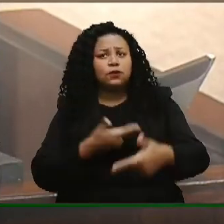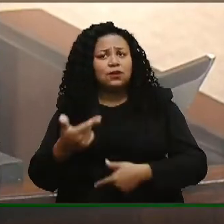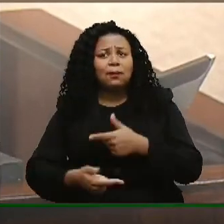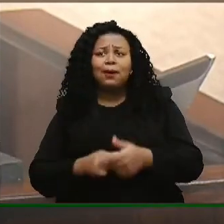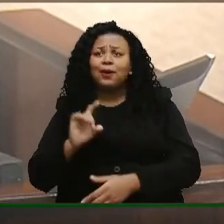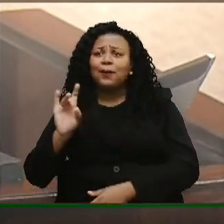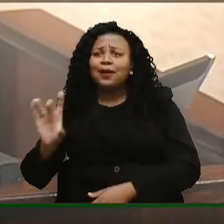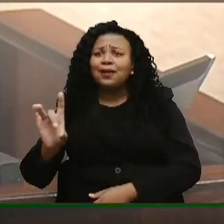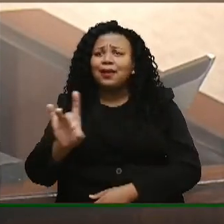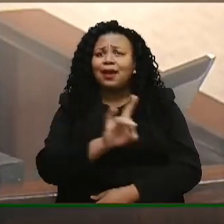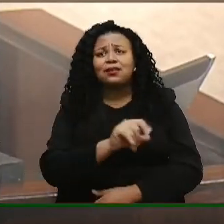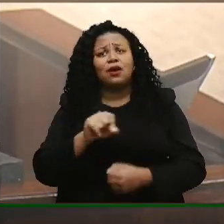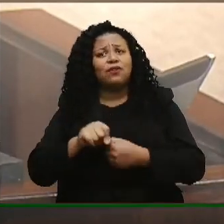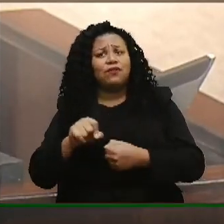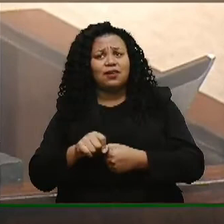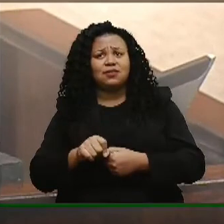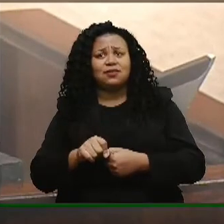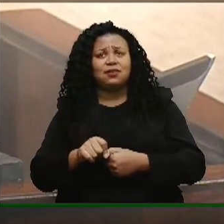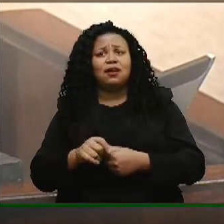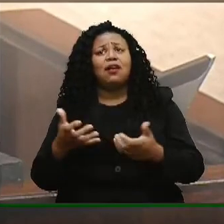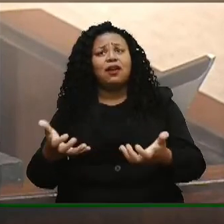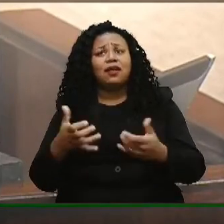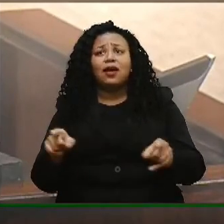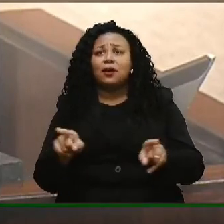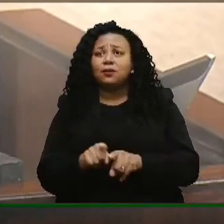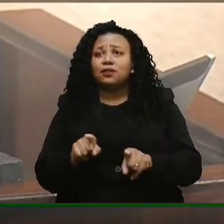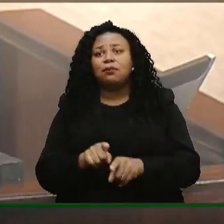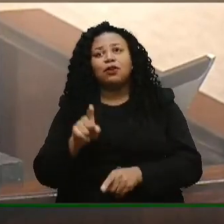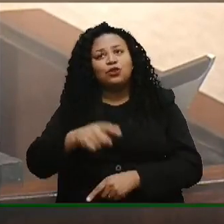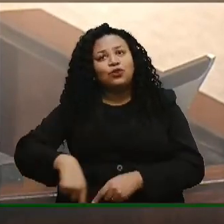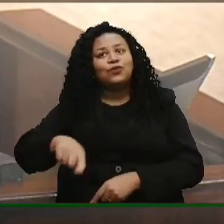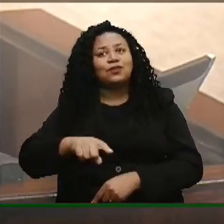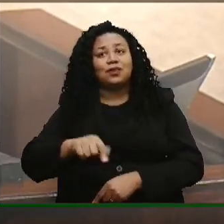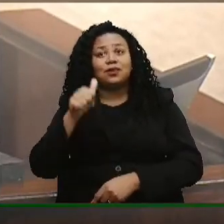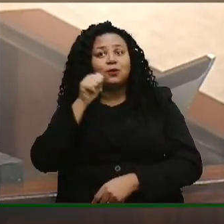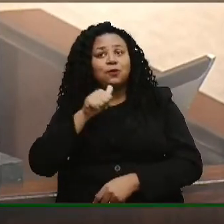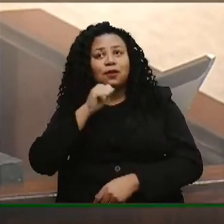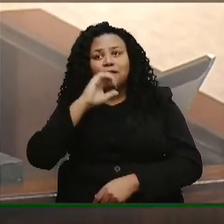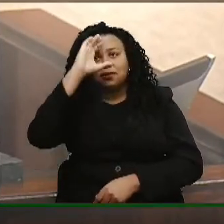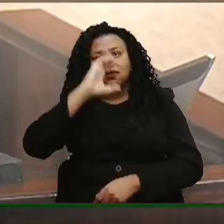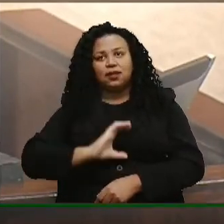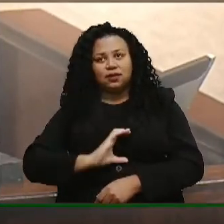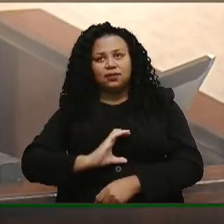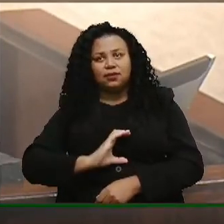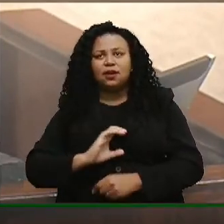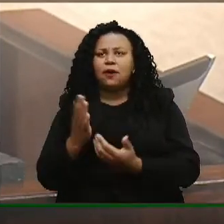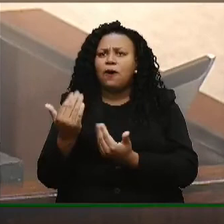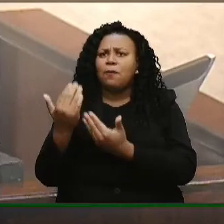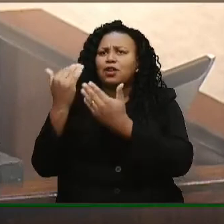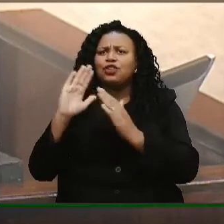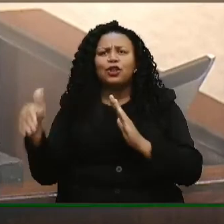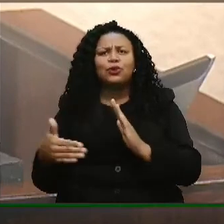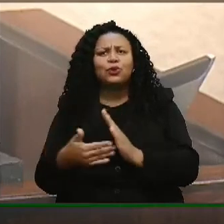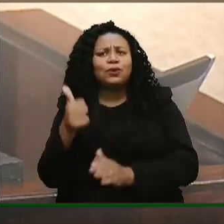cada uma de vocês desempenha. Quero também, através de vocês, mulheres cidadãs, homenagear a todas